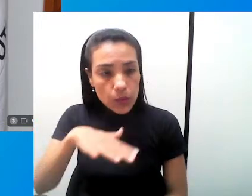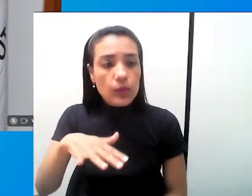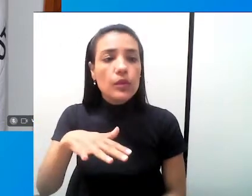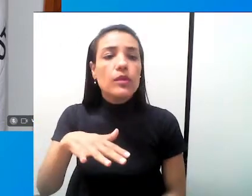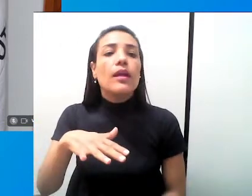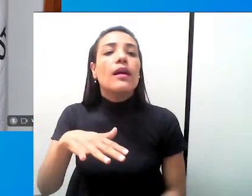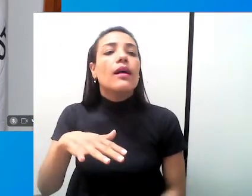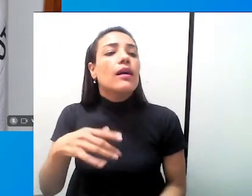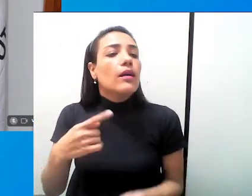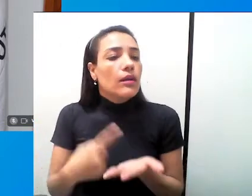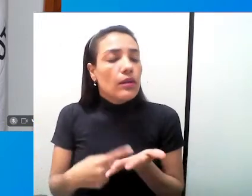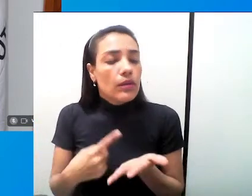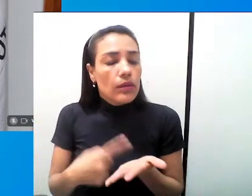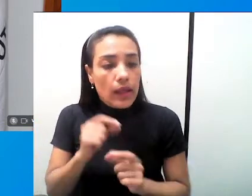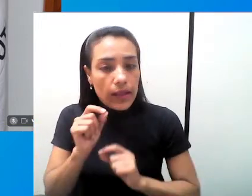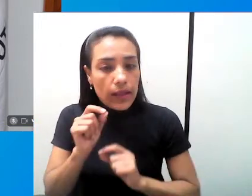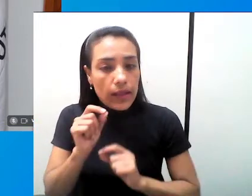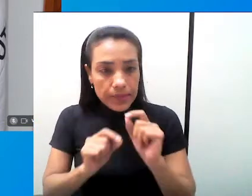a nossa